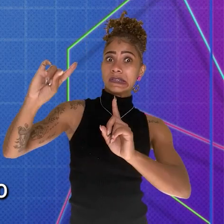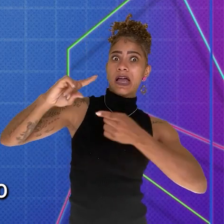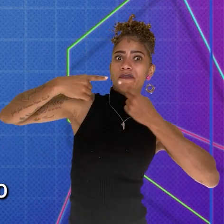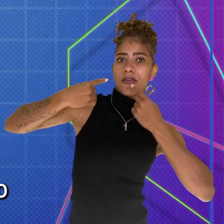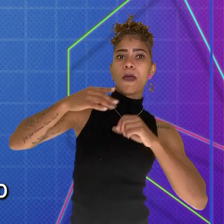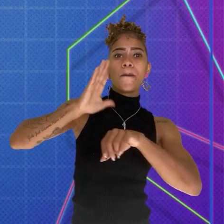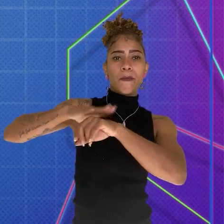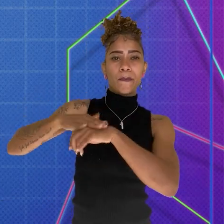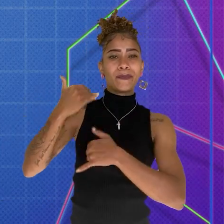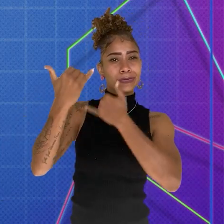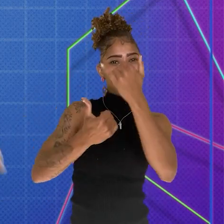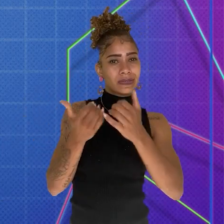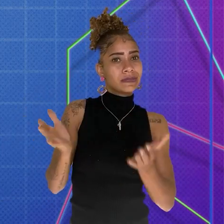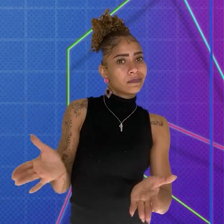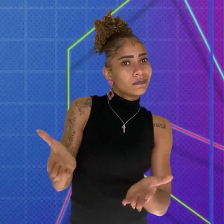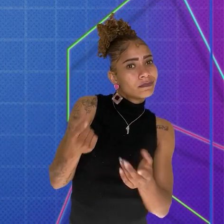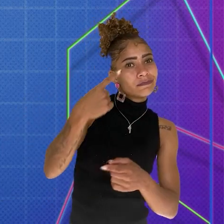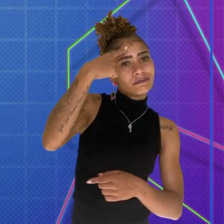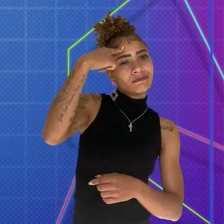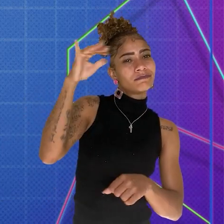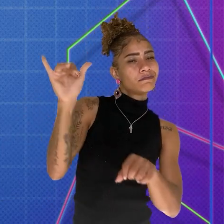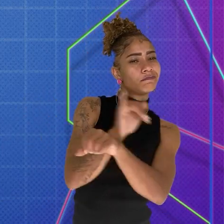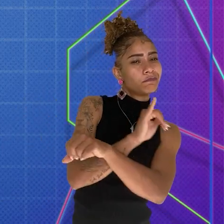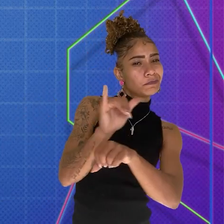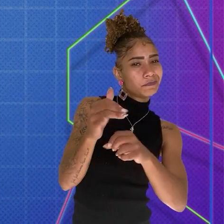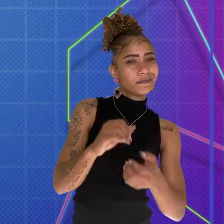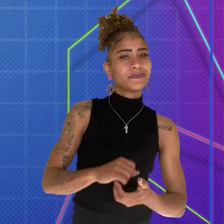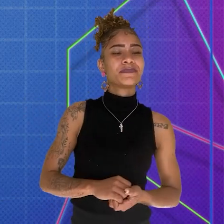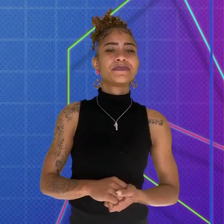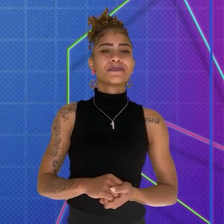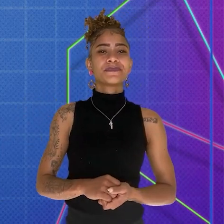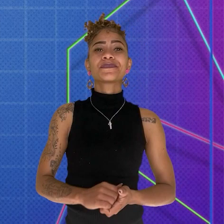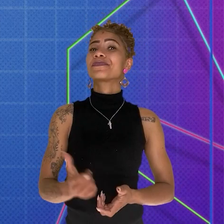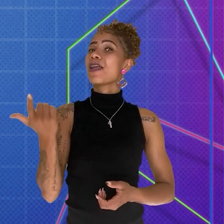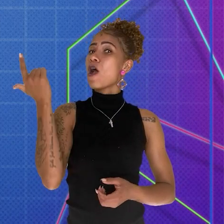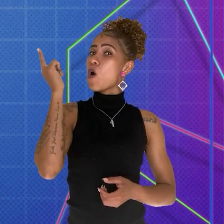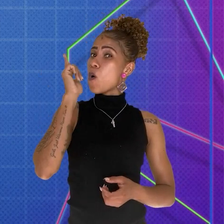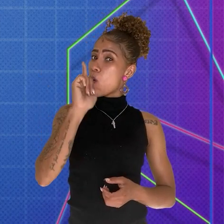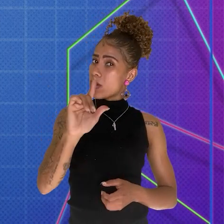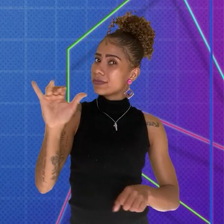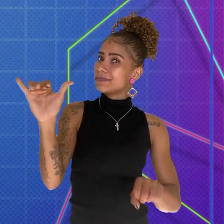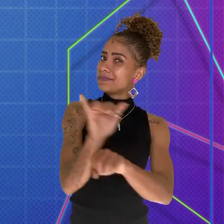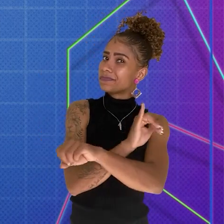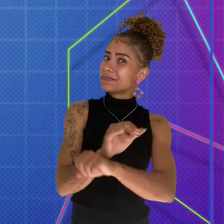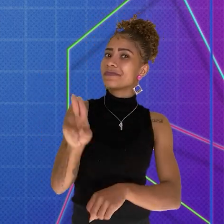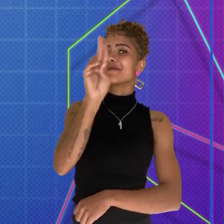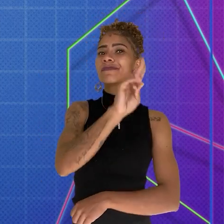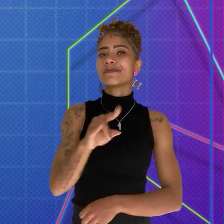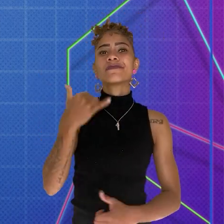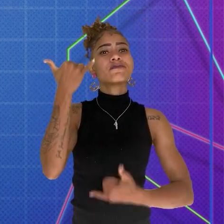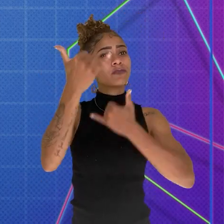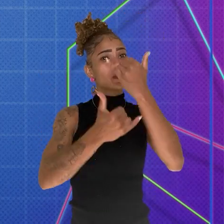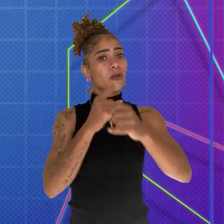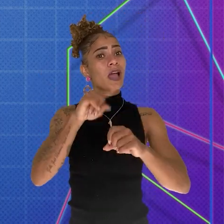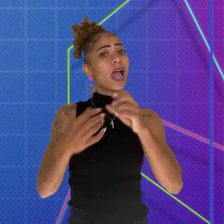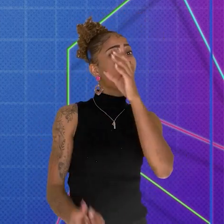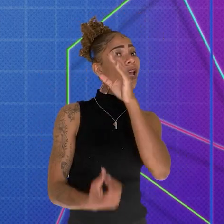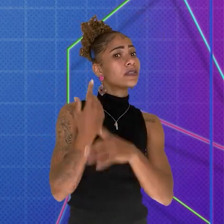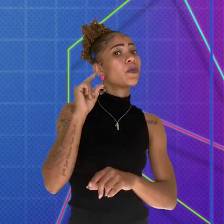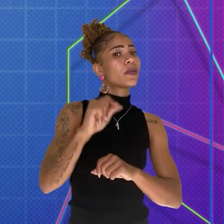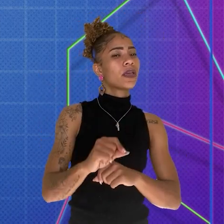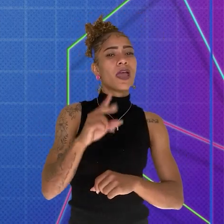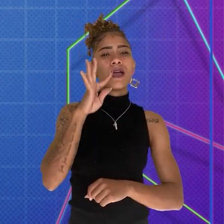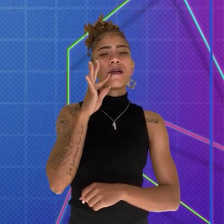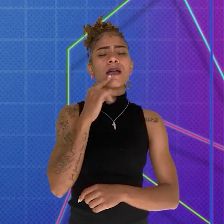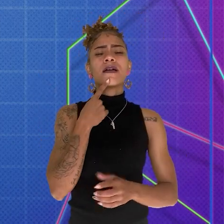aumentar o desafio do jogo e incentivar o jogador a pensar taticamente. Outra aplicação da mecânica de som em jogos é na criação de um